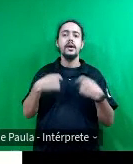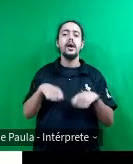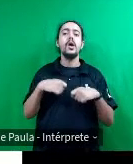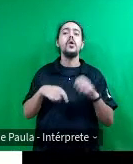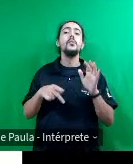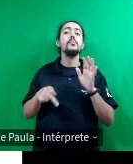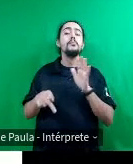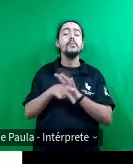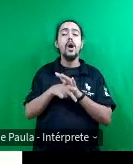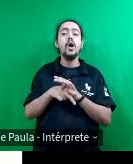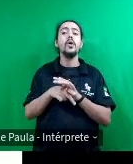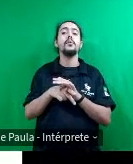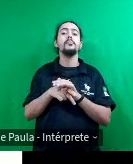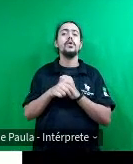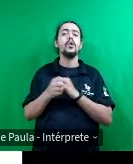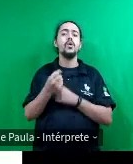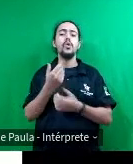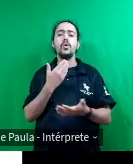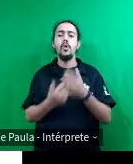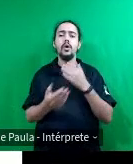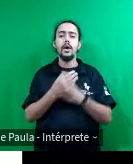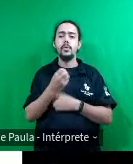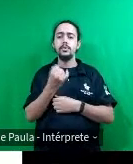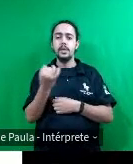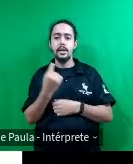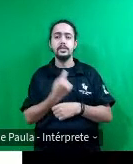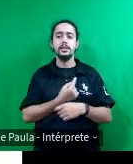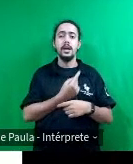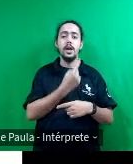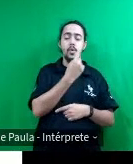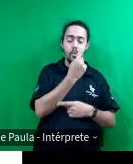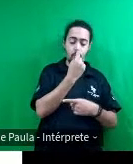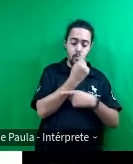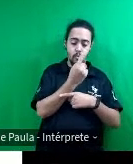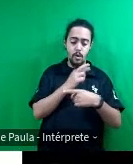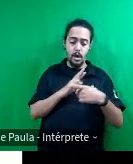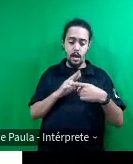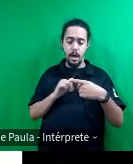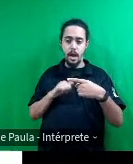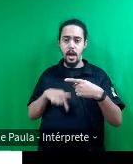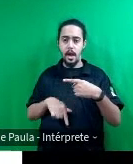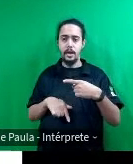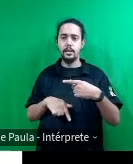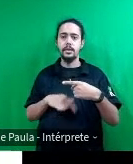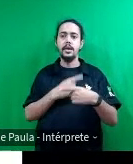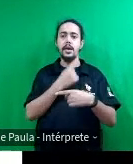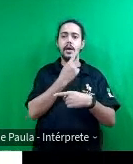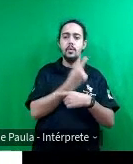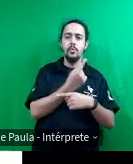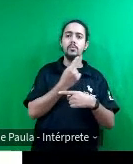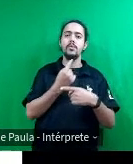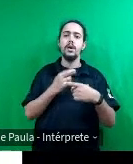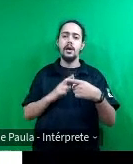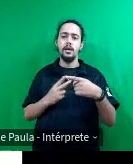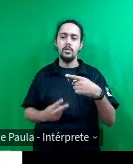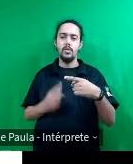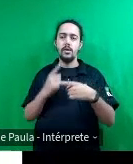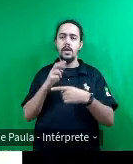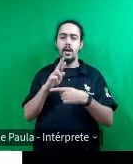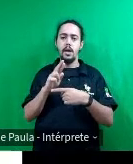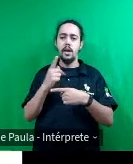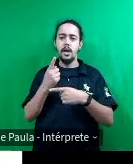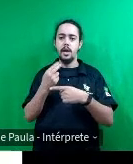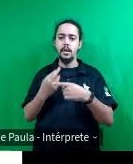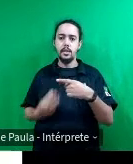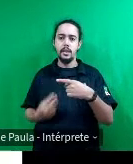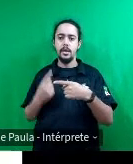qualquer quantidade de resistores em paralelo? 1 sobre REC, 1 sobre R1, mais 1 sobre R2, mais 1 sobre R3. Então, 1 sobre